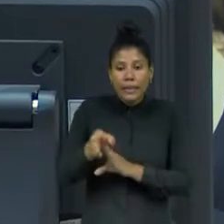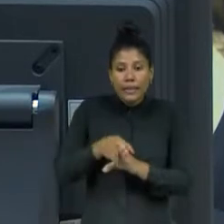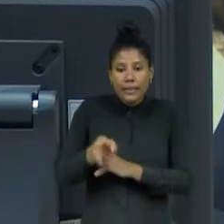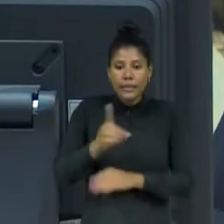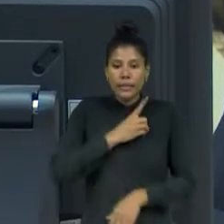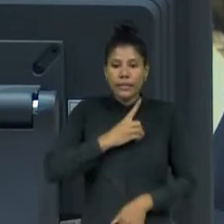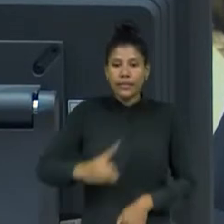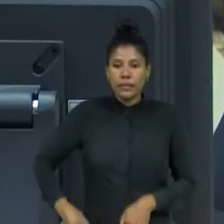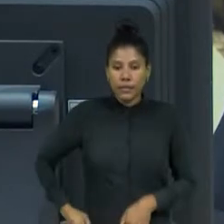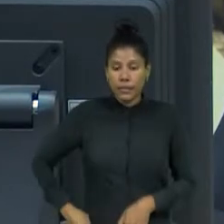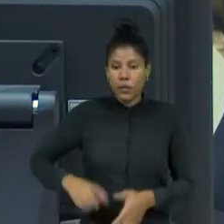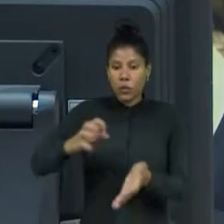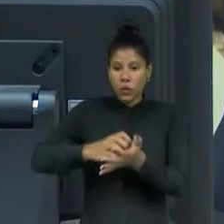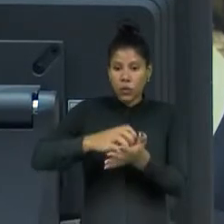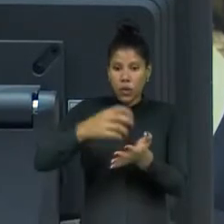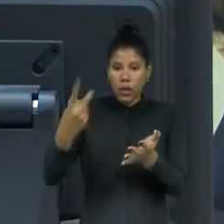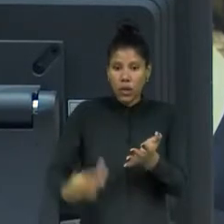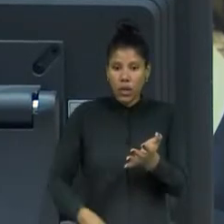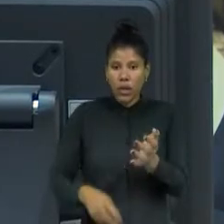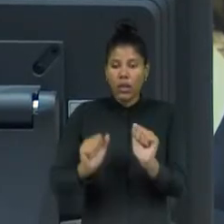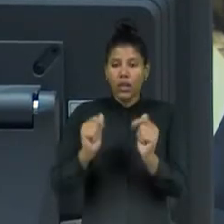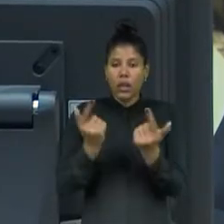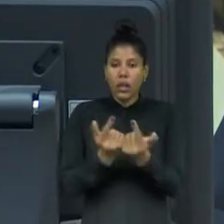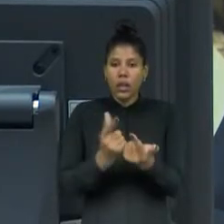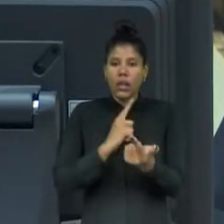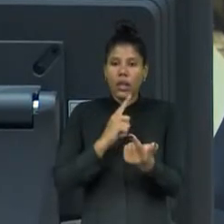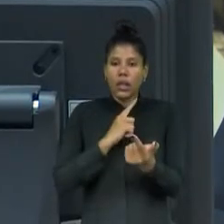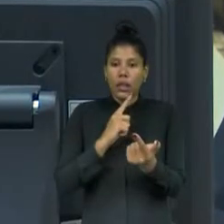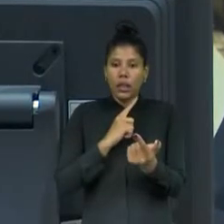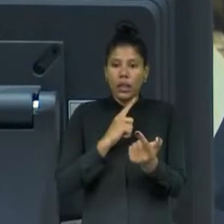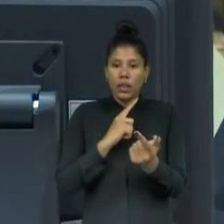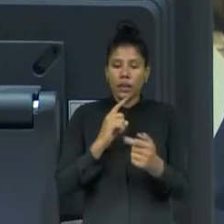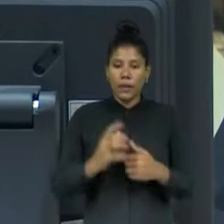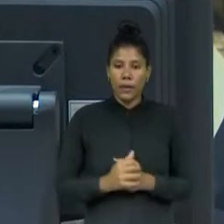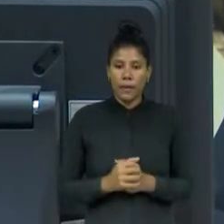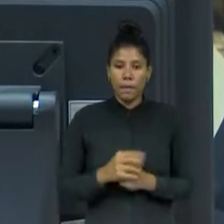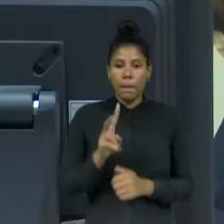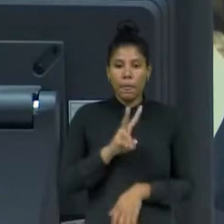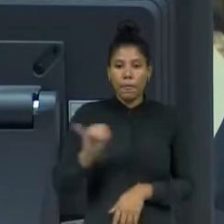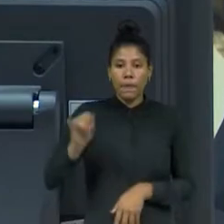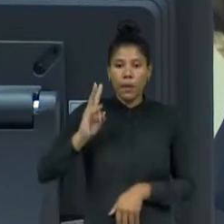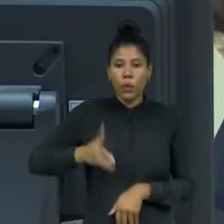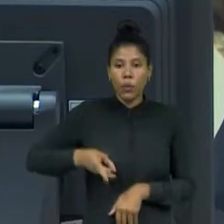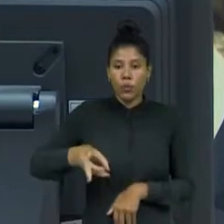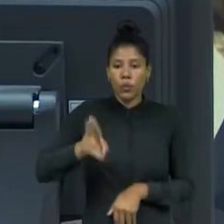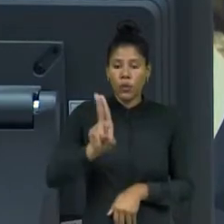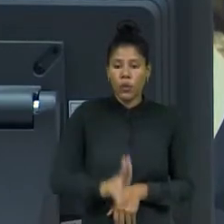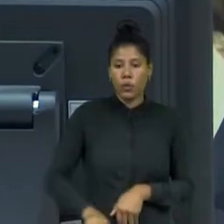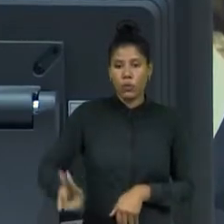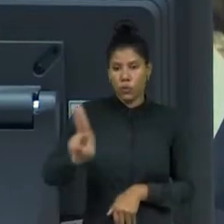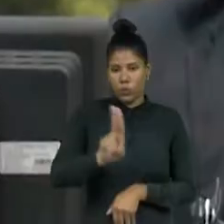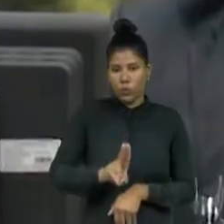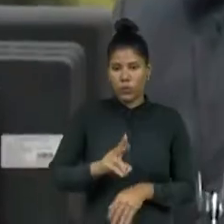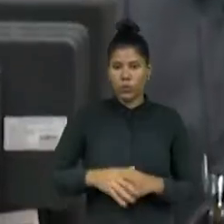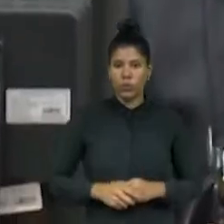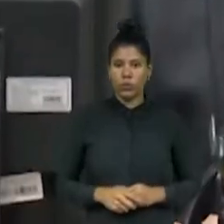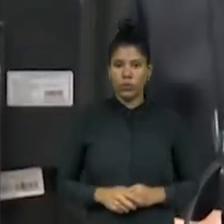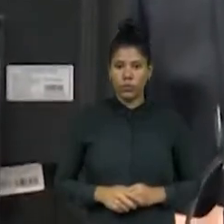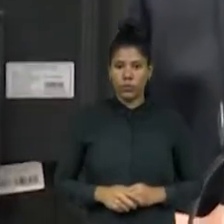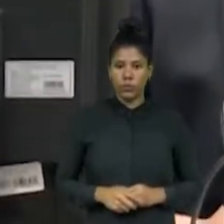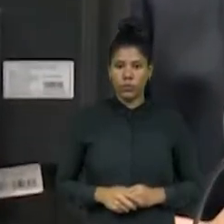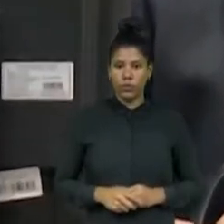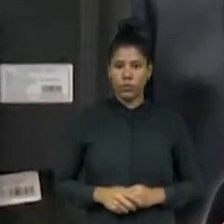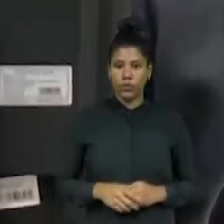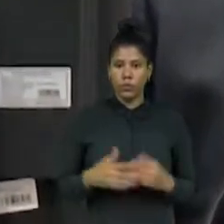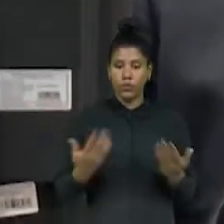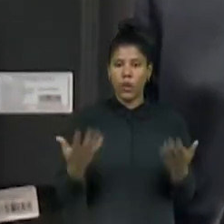servidores da casa, já incorpora um modelo virtual, que continuará a ser usado mesmo após o fim da pandemia. Parabenizar